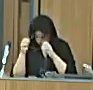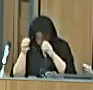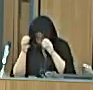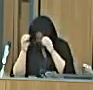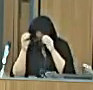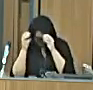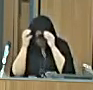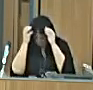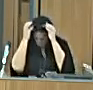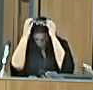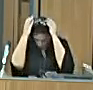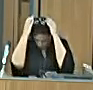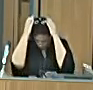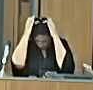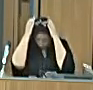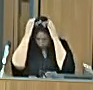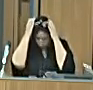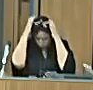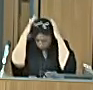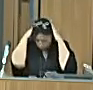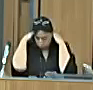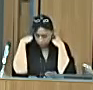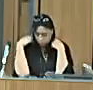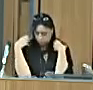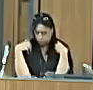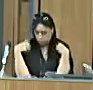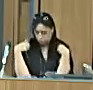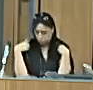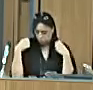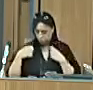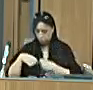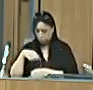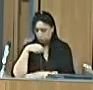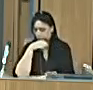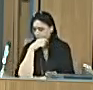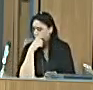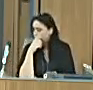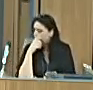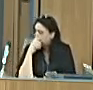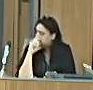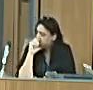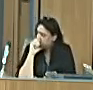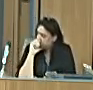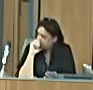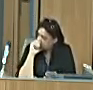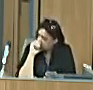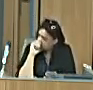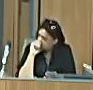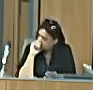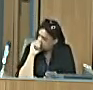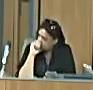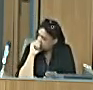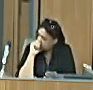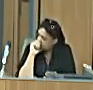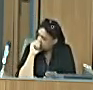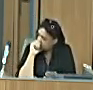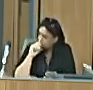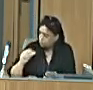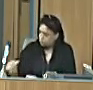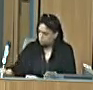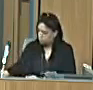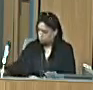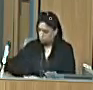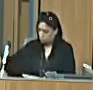estamos muito acomodados e nós não temos nada não temos lei orgânica não temos salário não temos aposentadoria especial